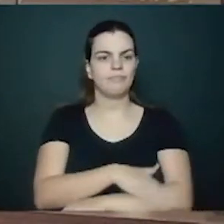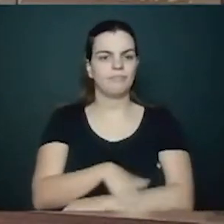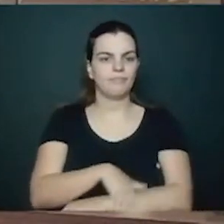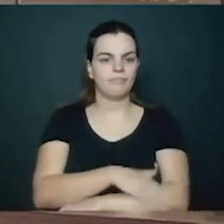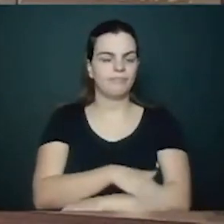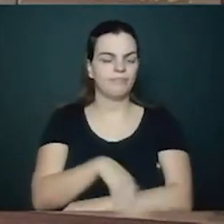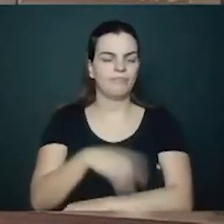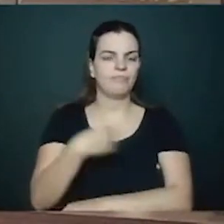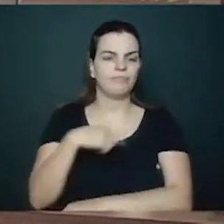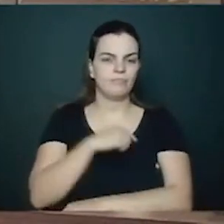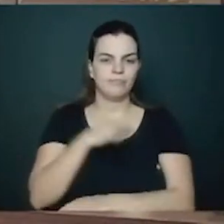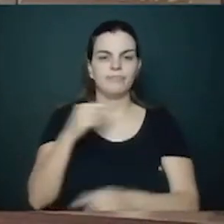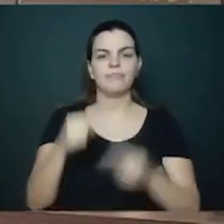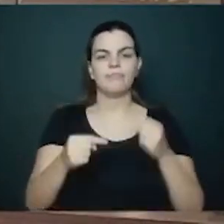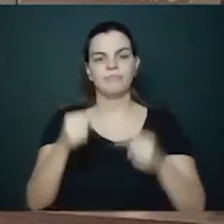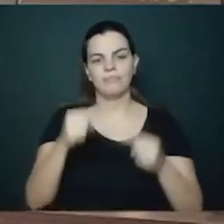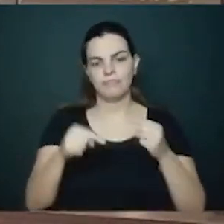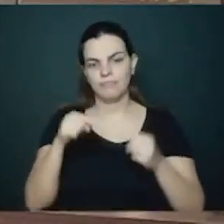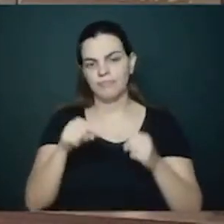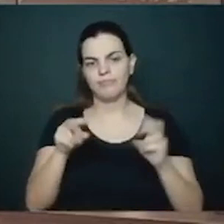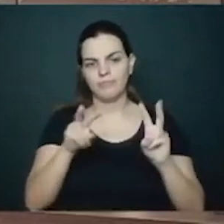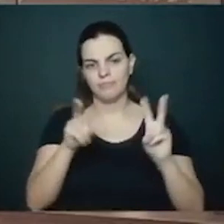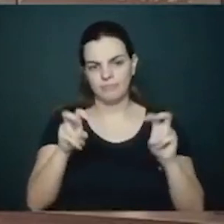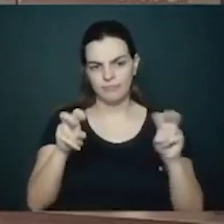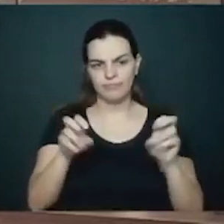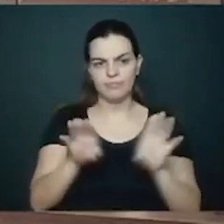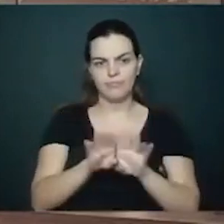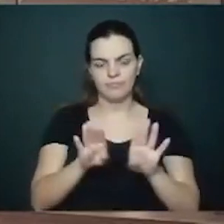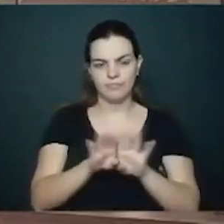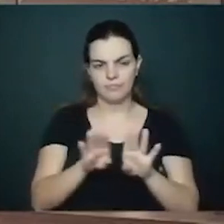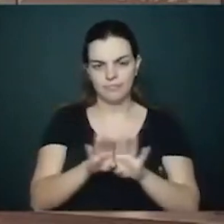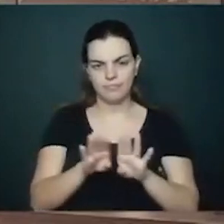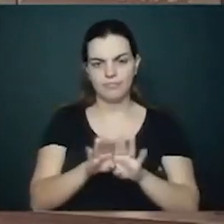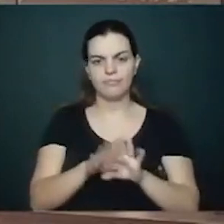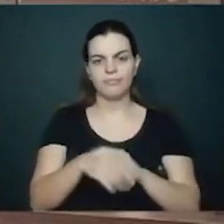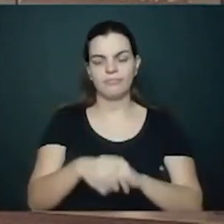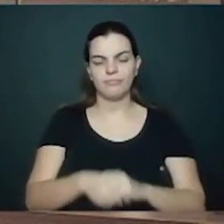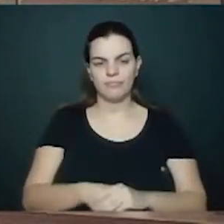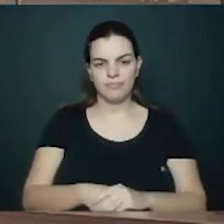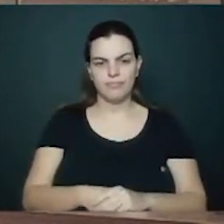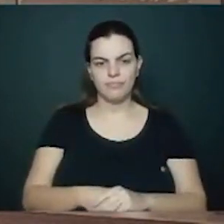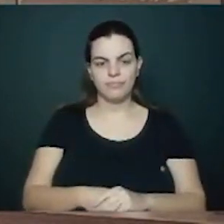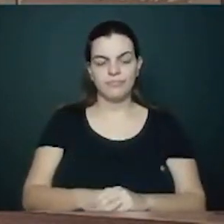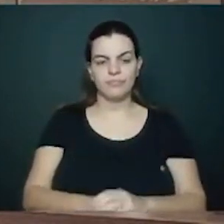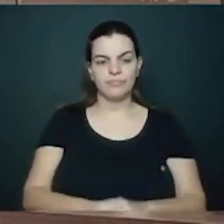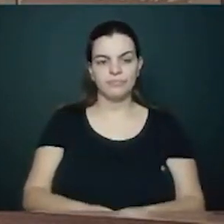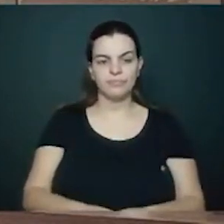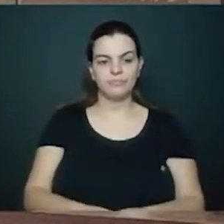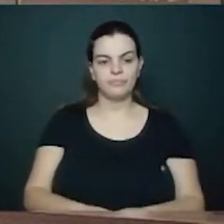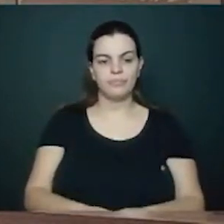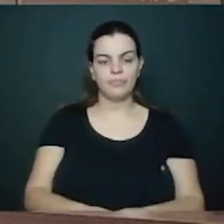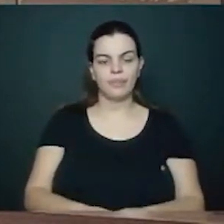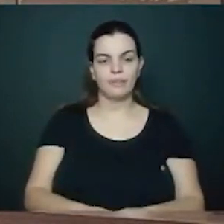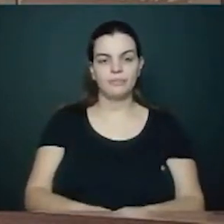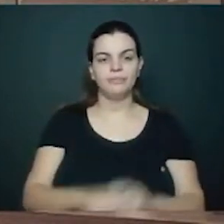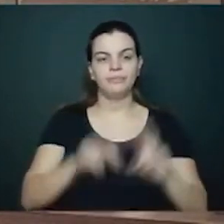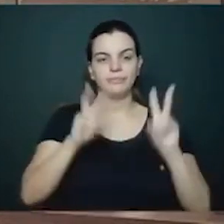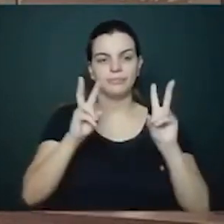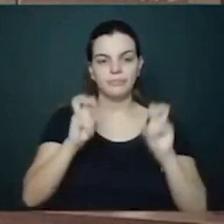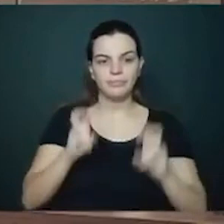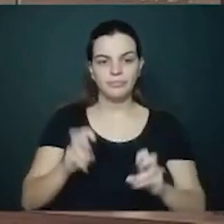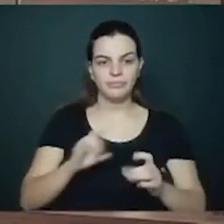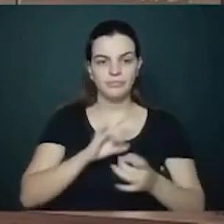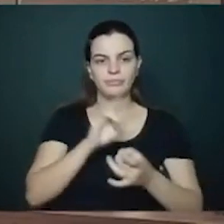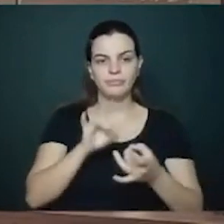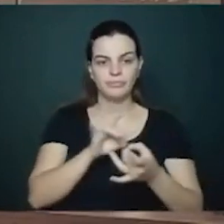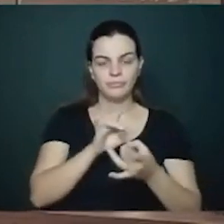essa demanda, então a gente vai estar caminhando para o FAS, para a Prefeitura, alguns temas específicos ali de alguns locais